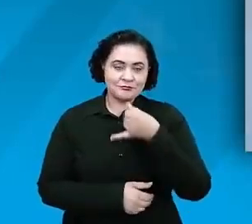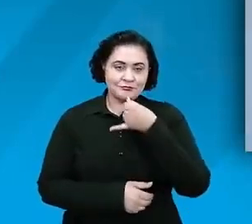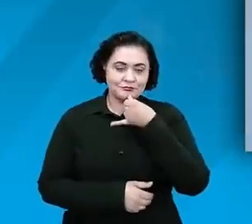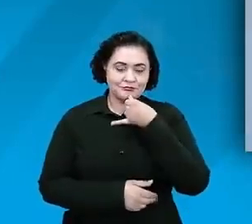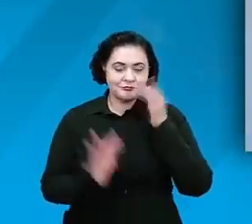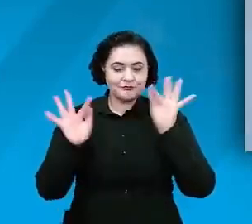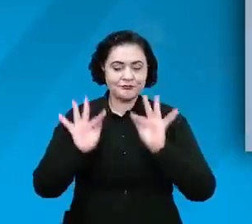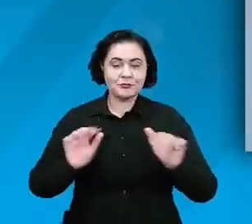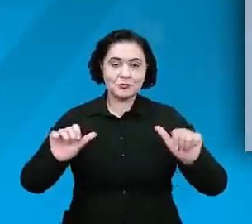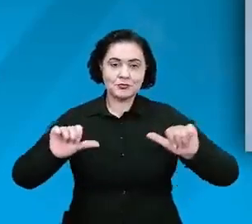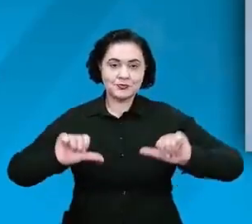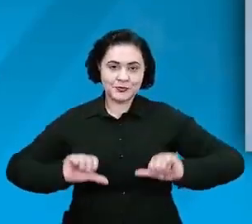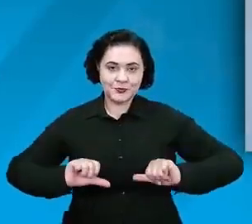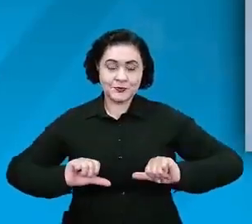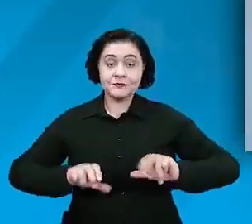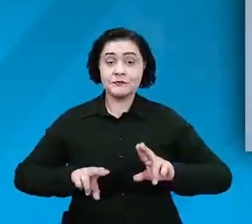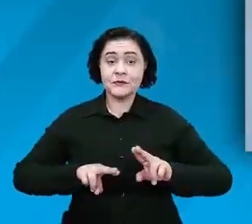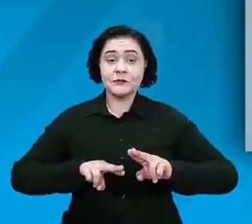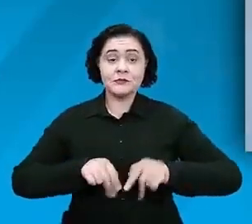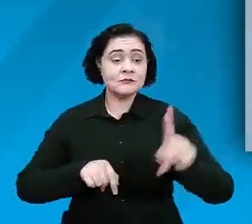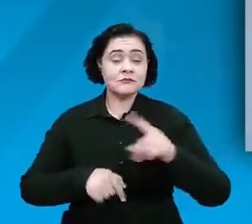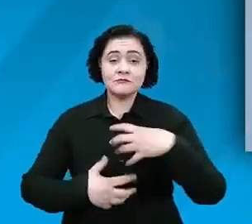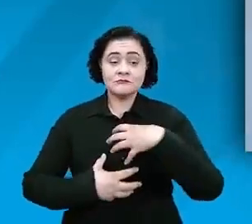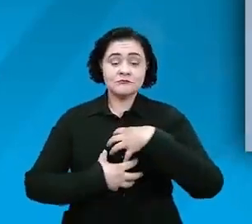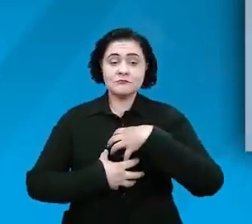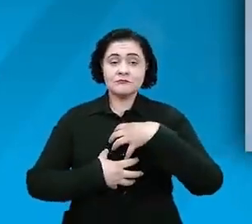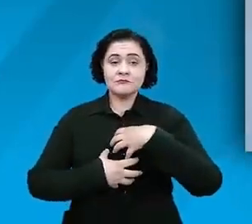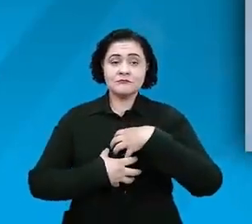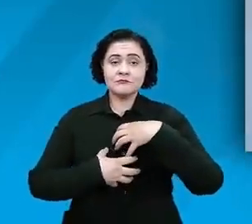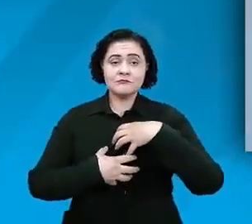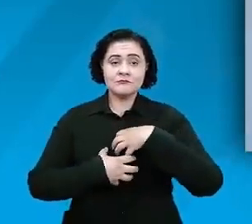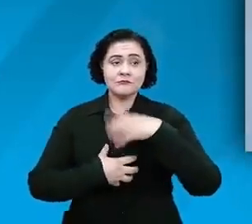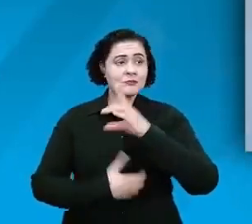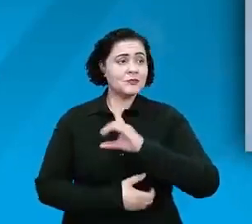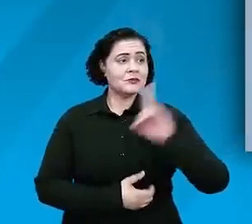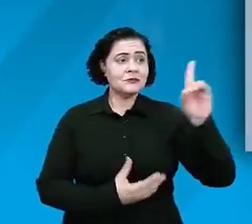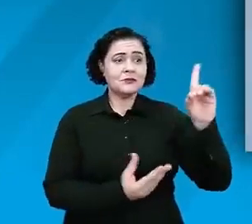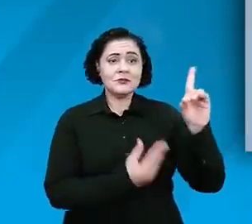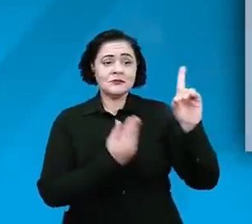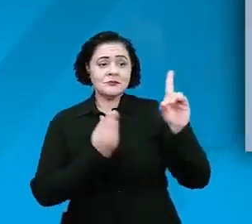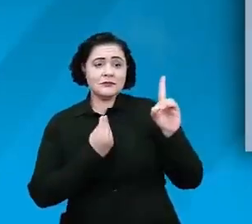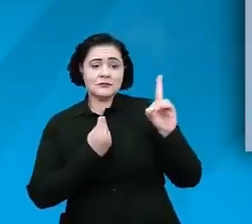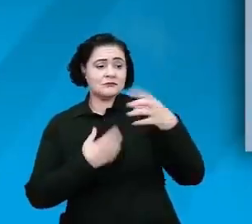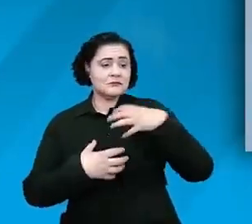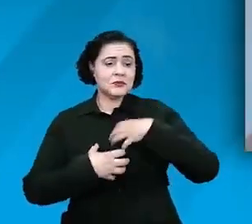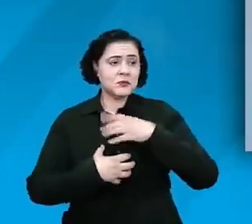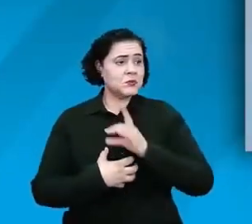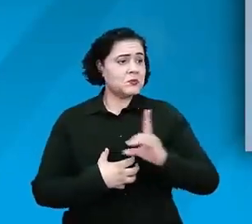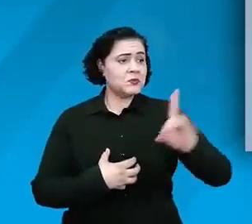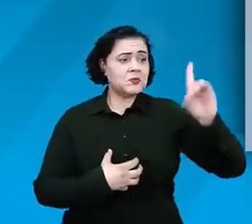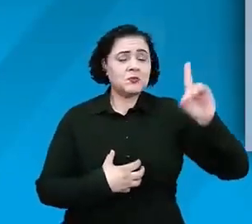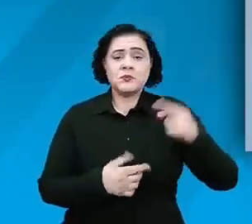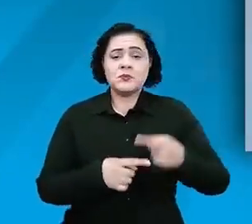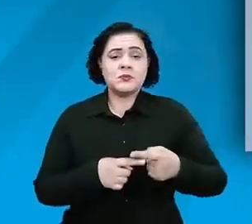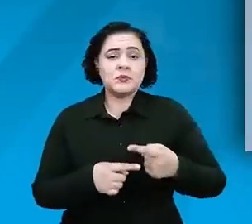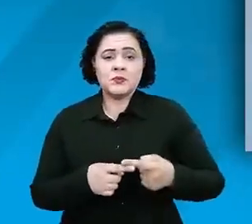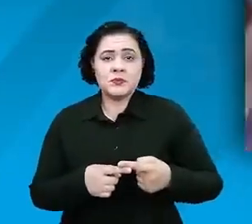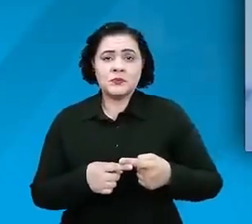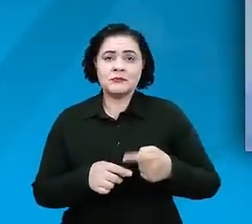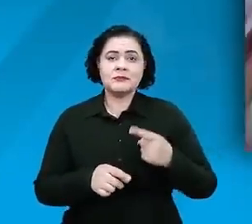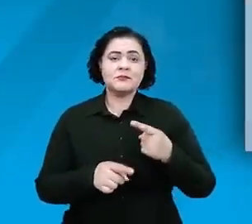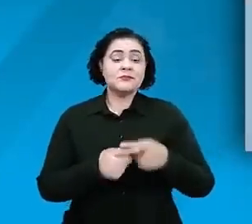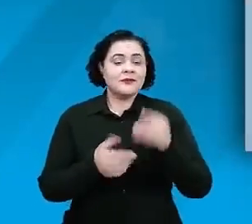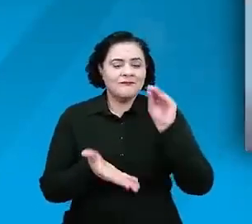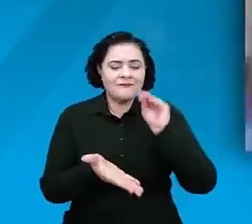infelizes. Nós, em virtude disso, não sentimos a providência divina. Não sinto Deus, não sinto Deus. Por quê?